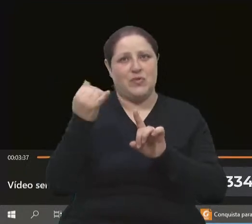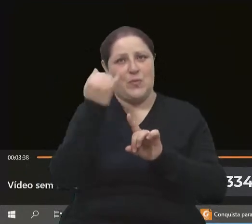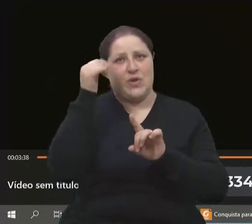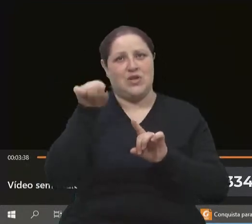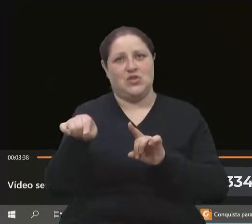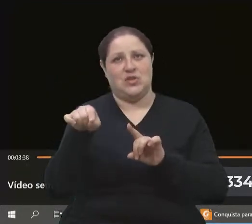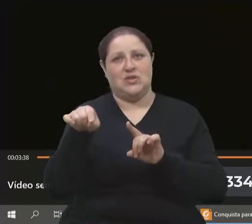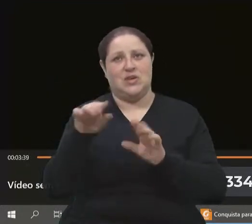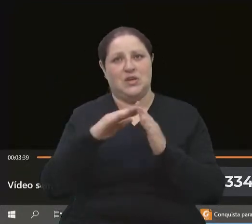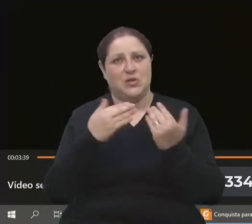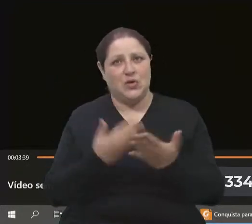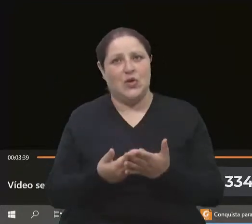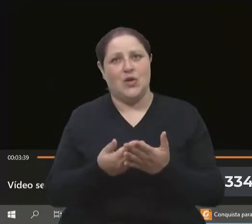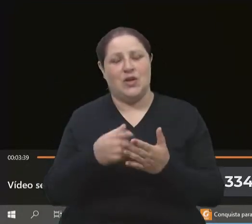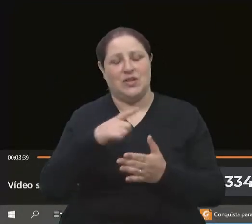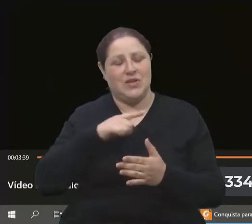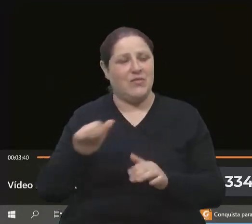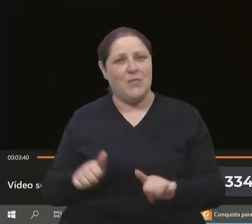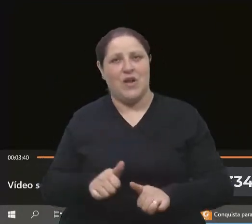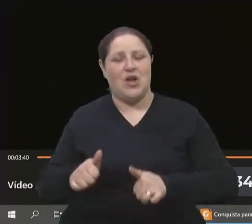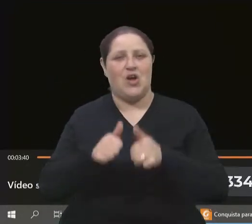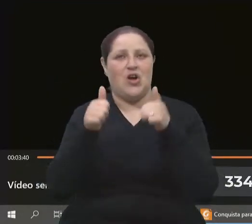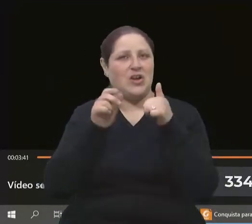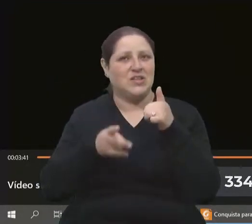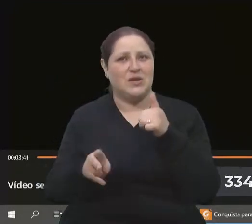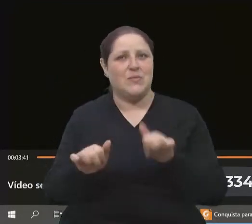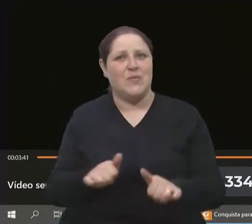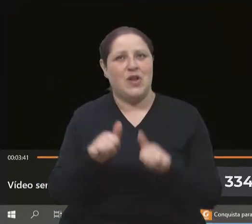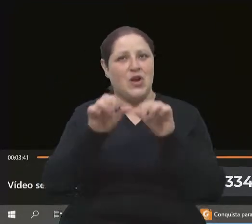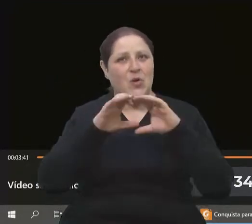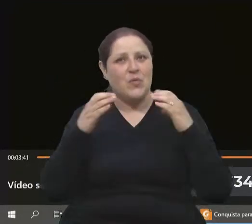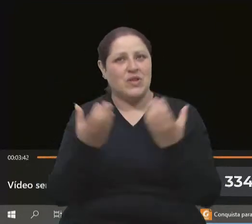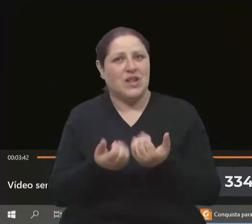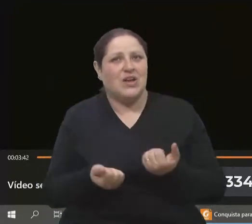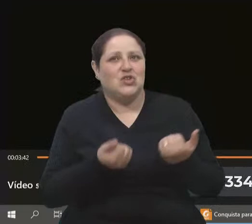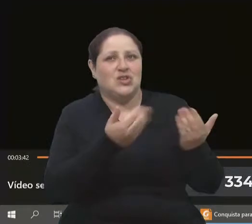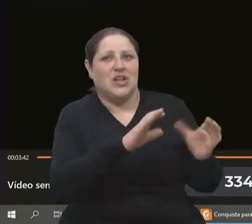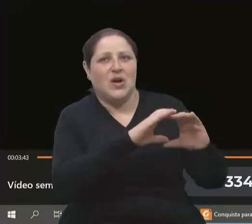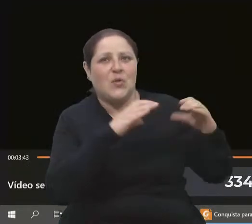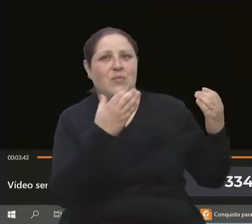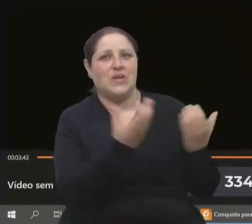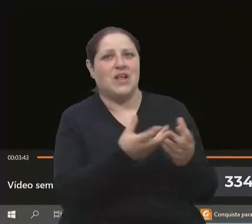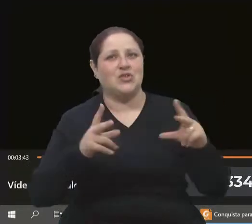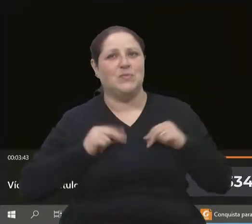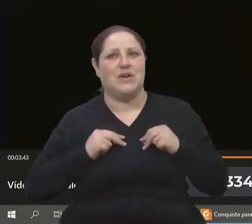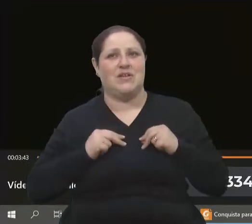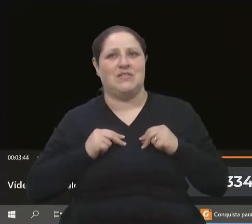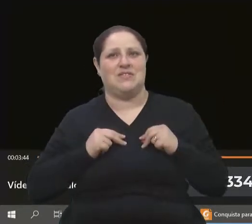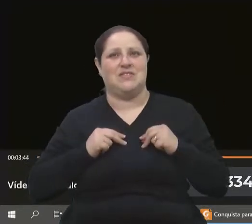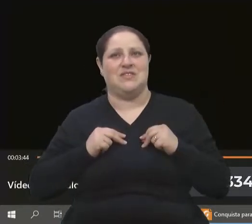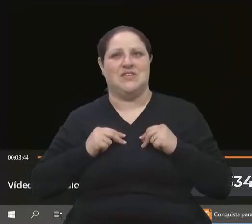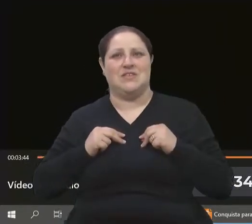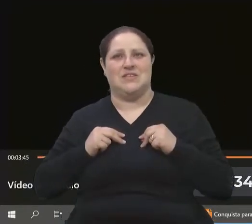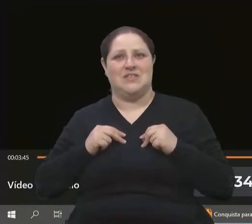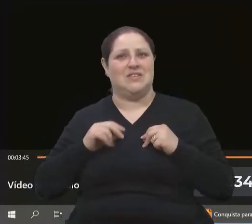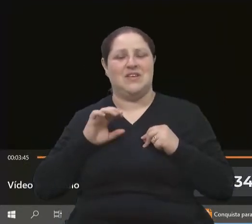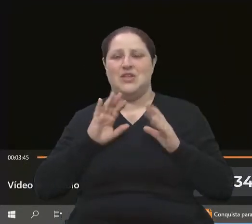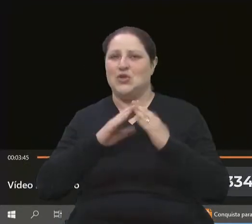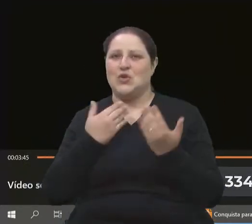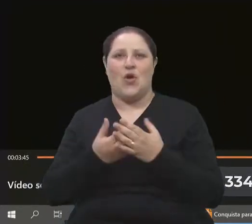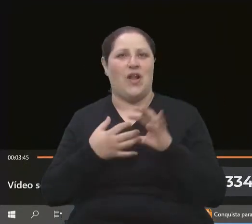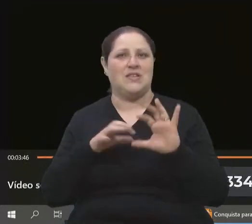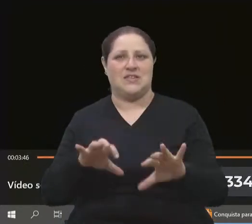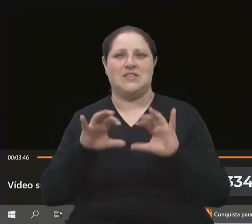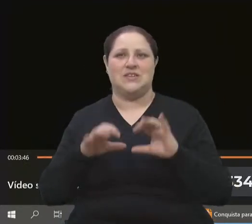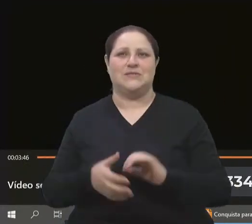melhor, cada vez mais obras, cada vez mais bonita para essa comunidade que merece essa escola dessa forma. Diretor